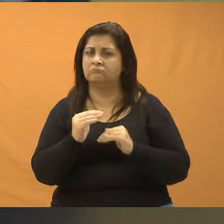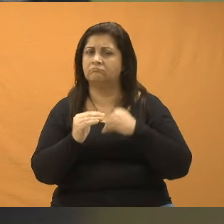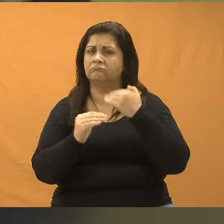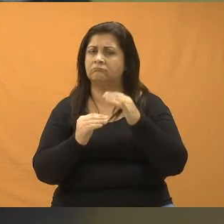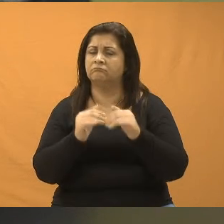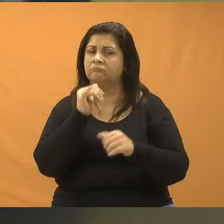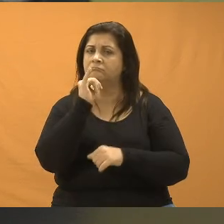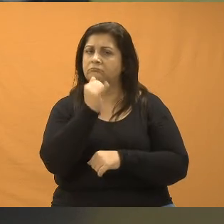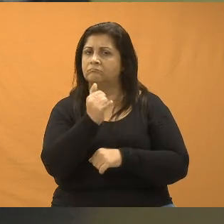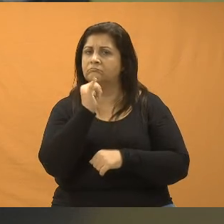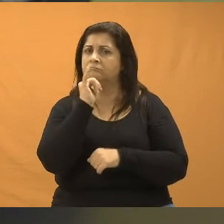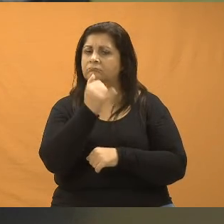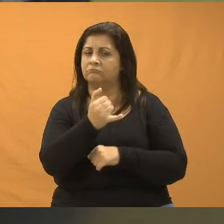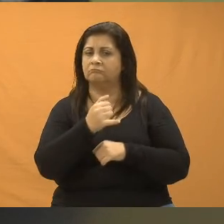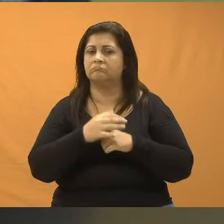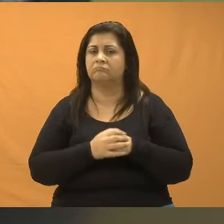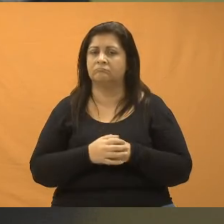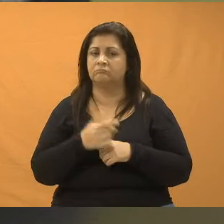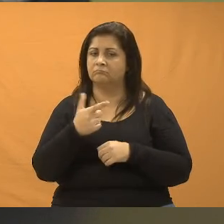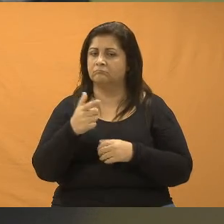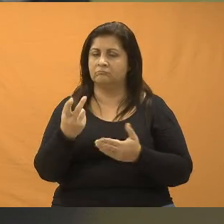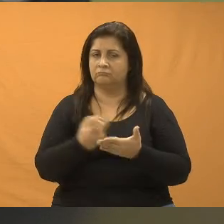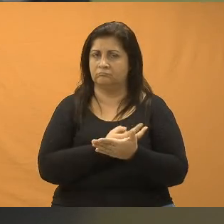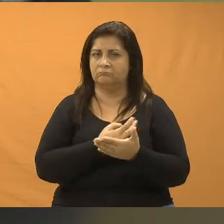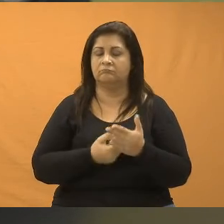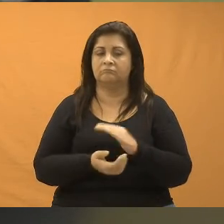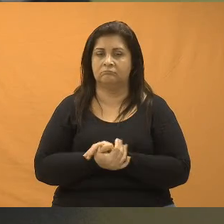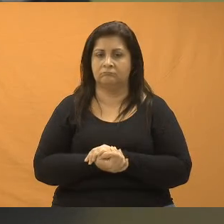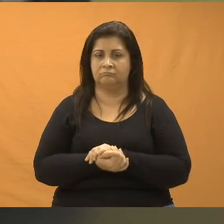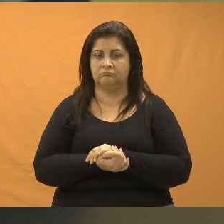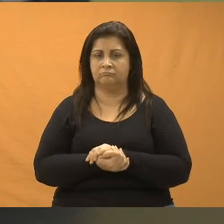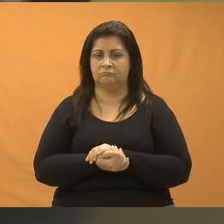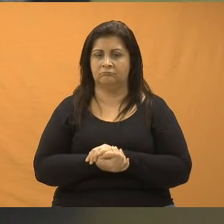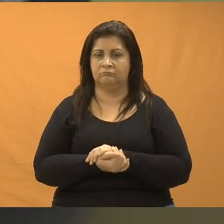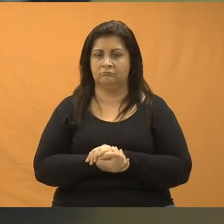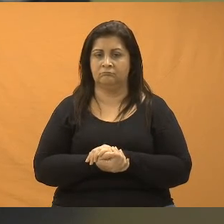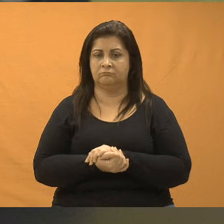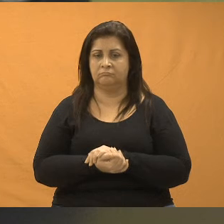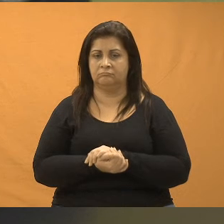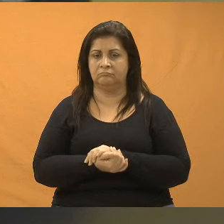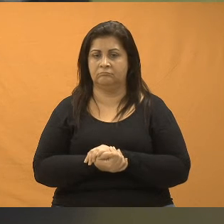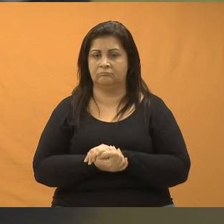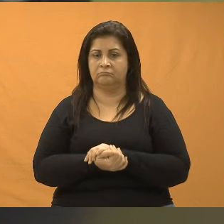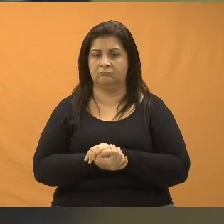ficar essas assimetrias de informação. Não tem como a gente fazer